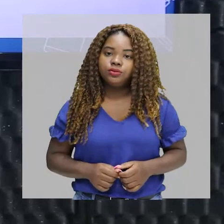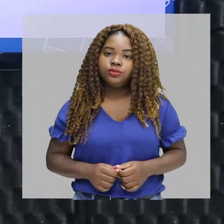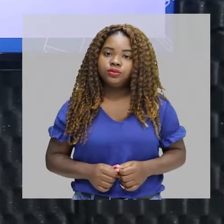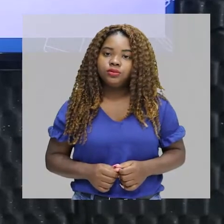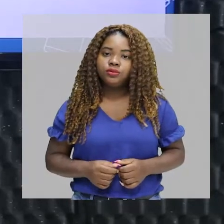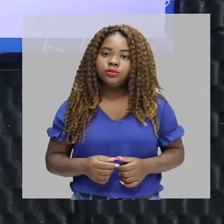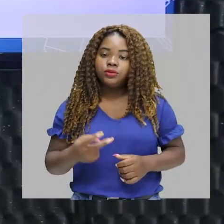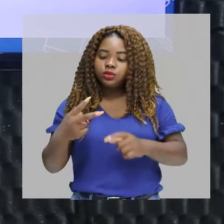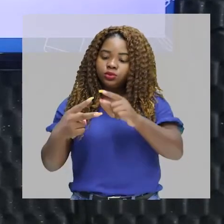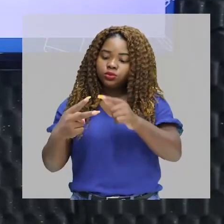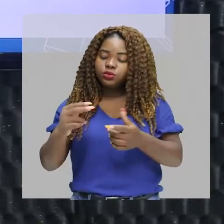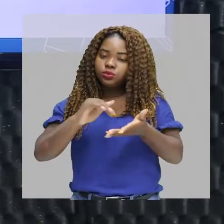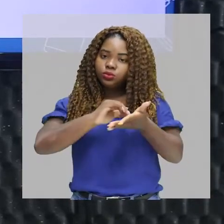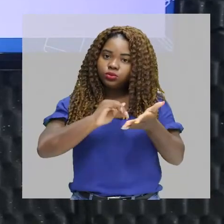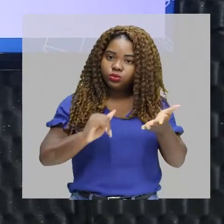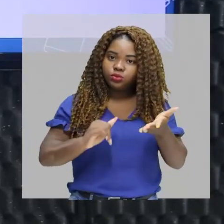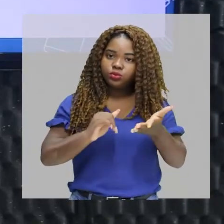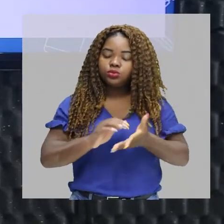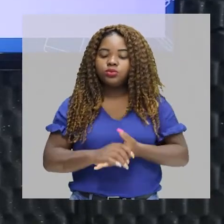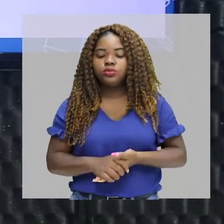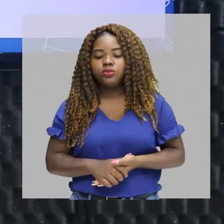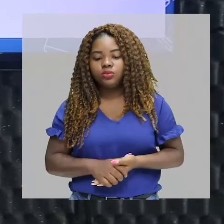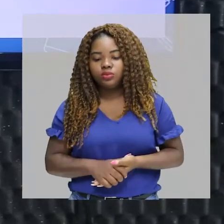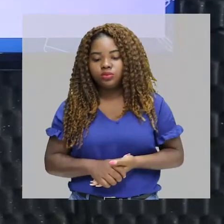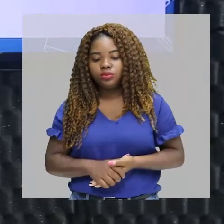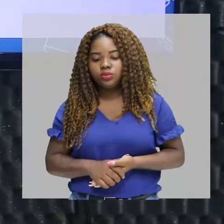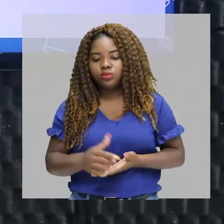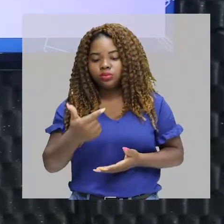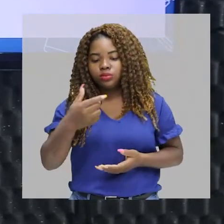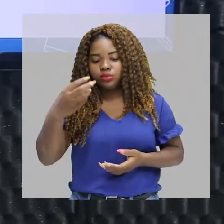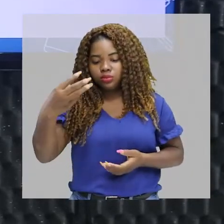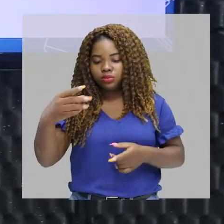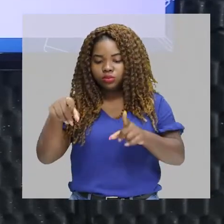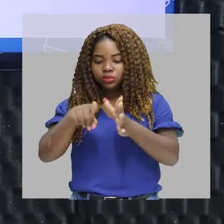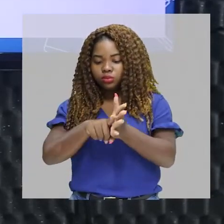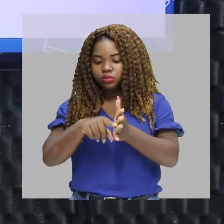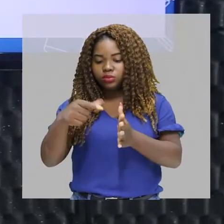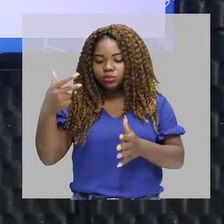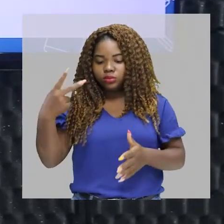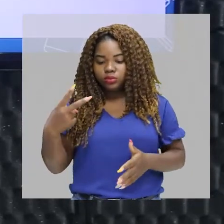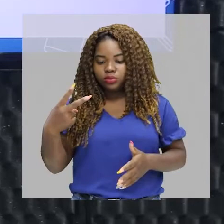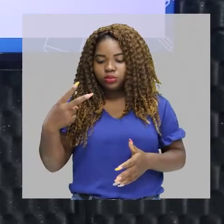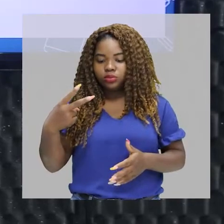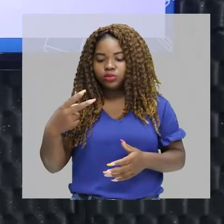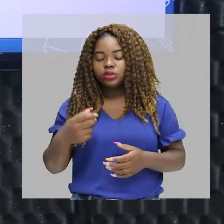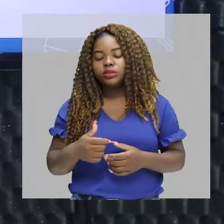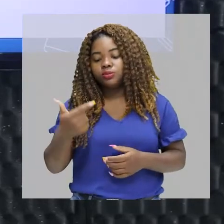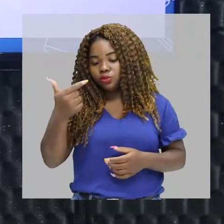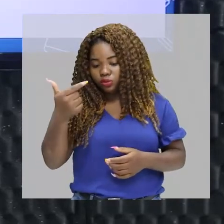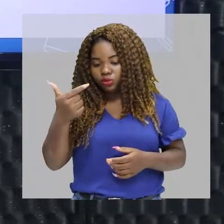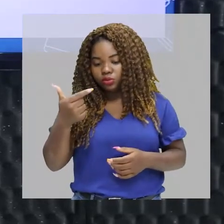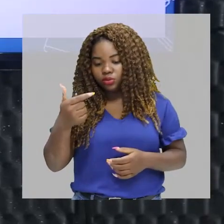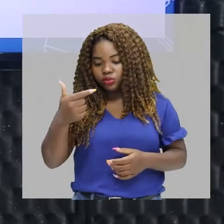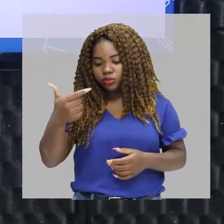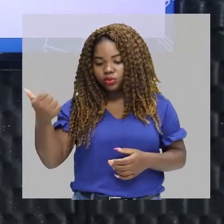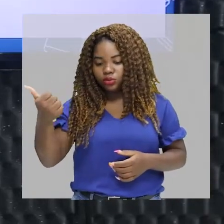2 unidades a nossa potência. Turminha, 23 menos 2, 21.